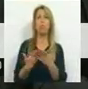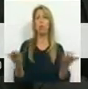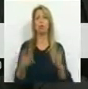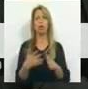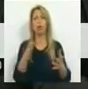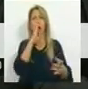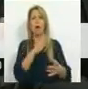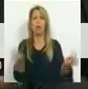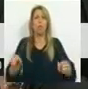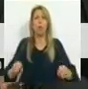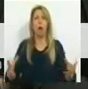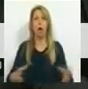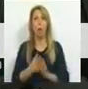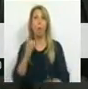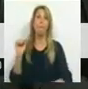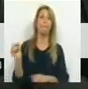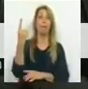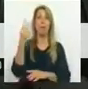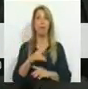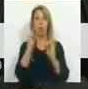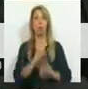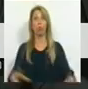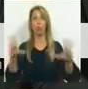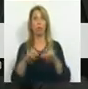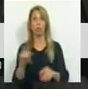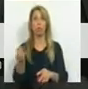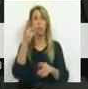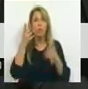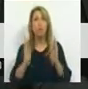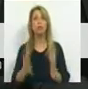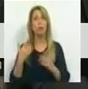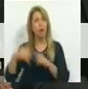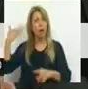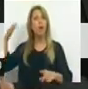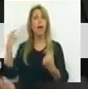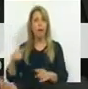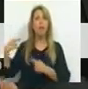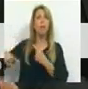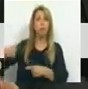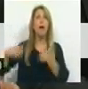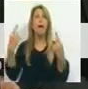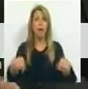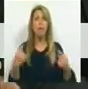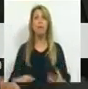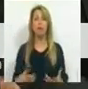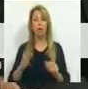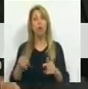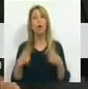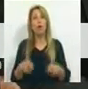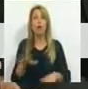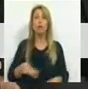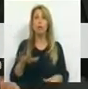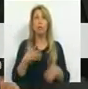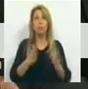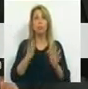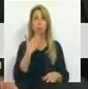proposta pioneira, nem sequer era inovadora, já correspondia a uma tradição. Noutros casos, não foi preciso